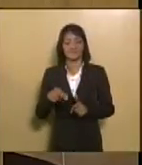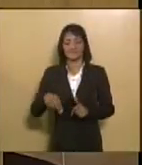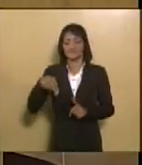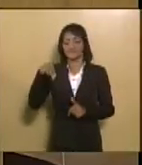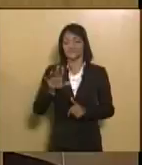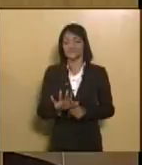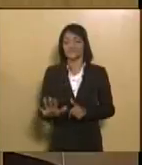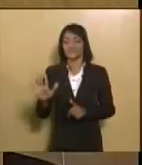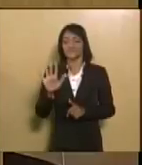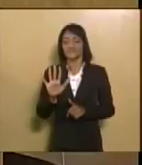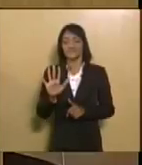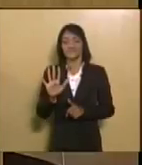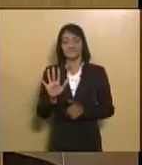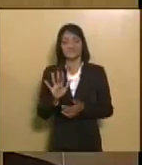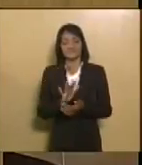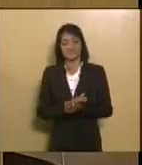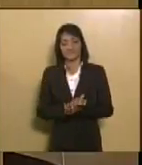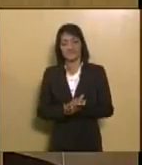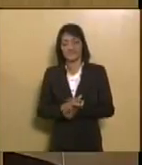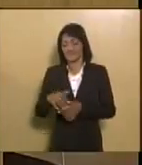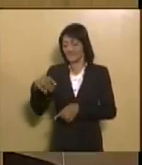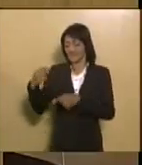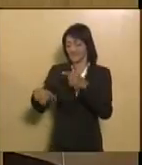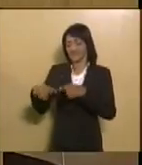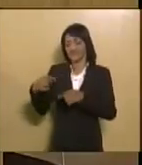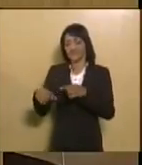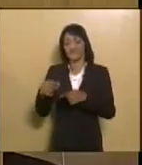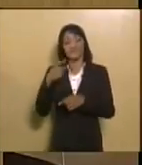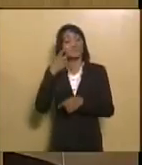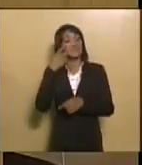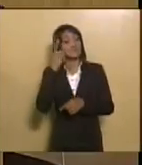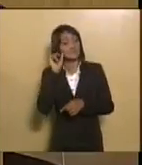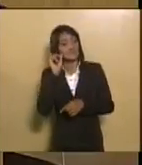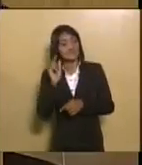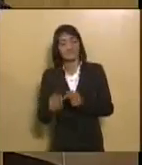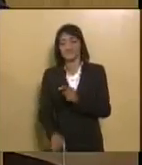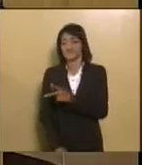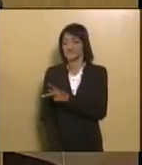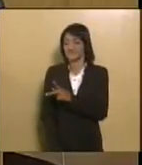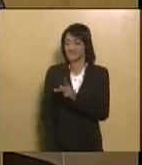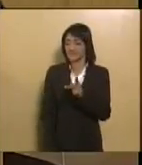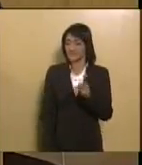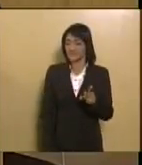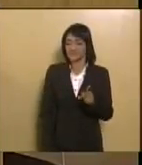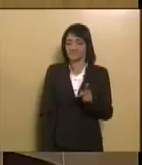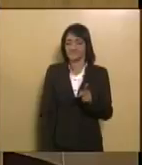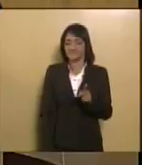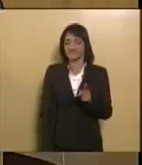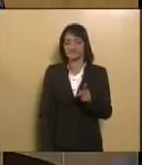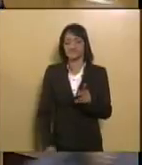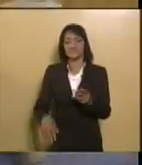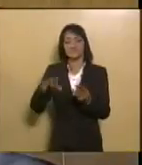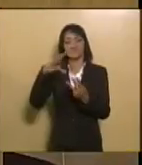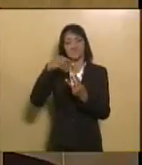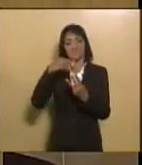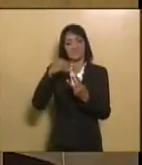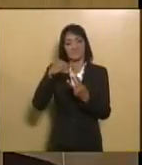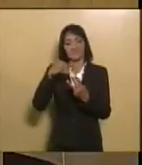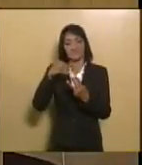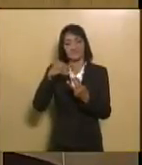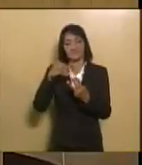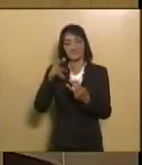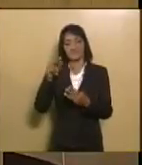Nordeste. Nessa discussão ontem, senhor presidente, na Universidade Federal de